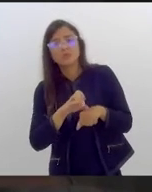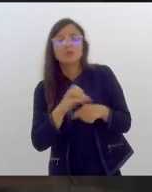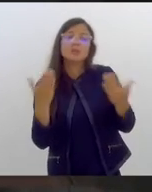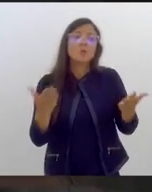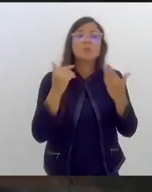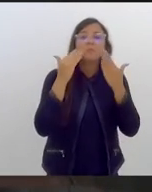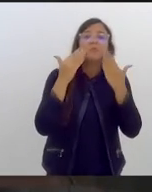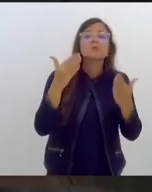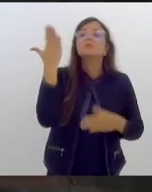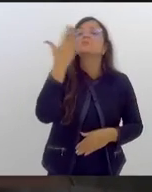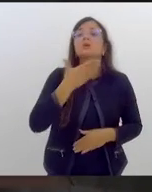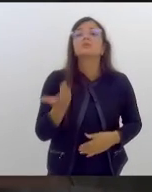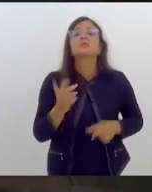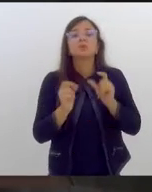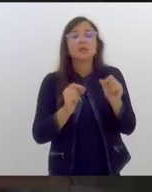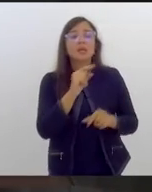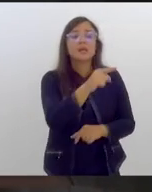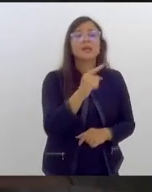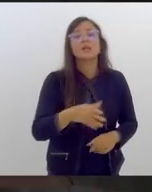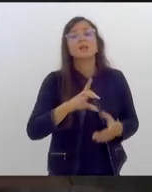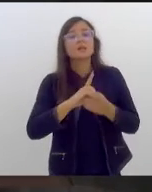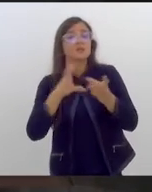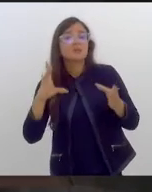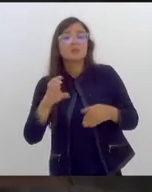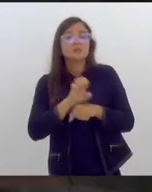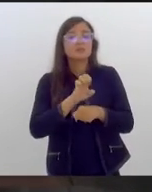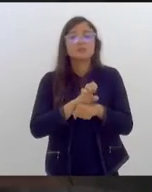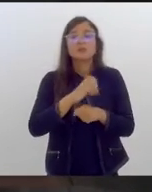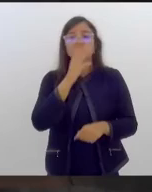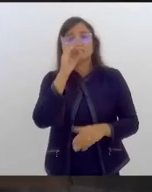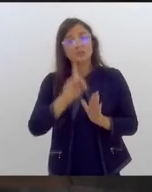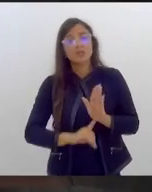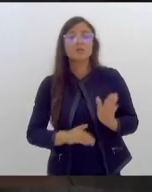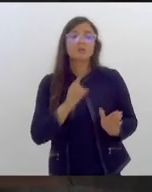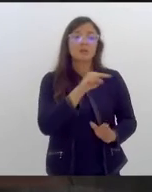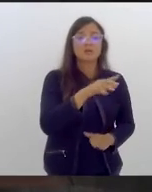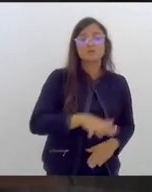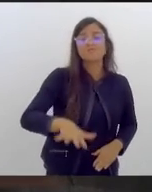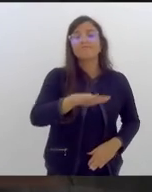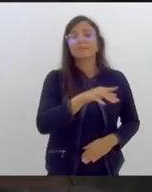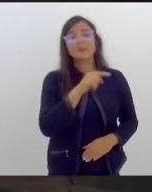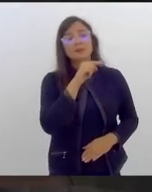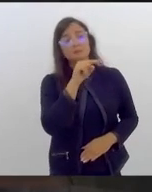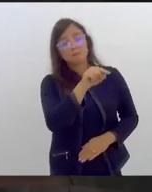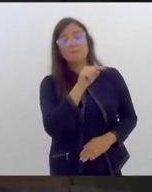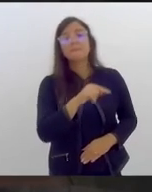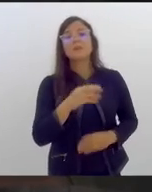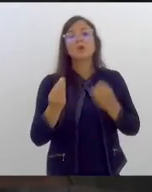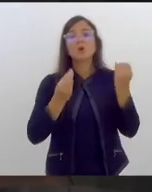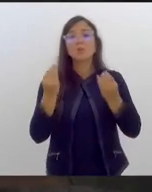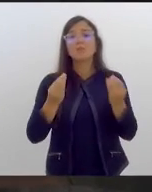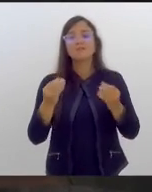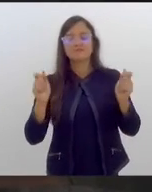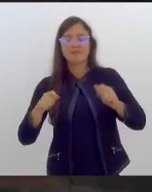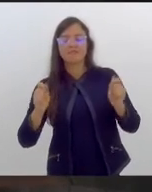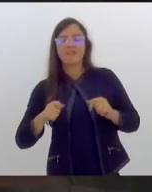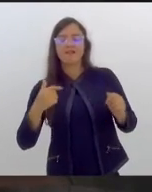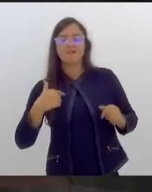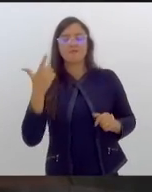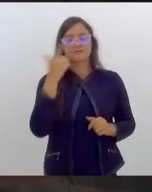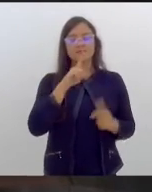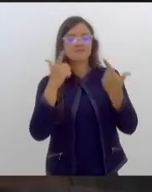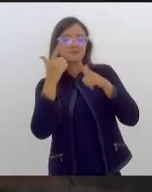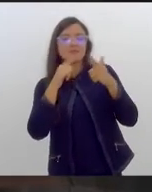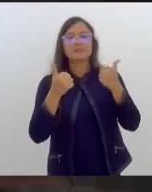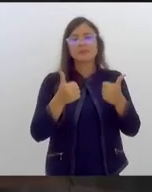lidou com estado democrático direito numa situação em que ele estava em circunstâncias amplamente vantajosas e em